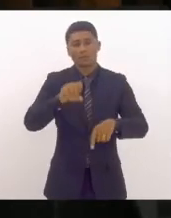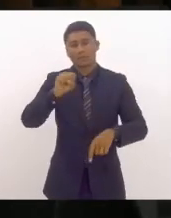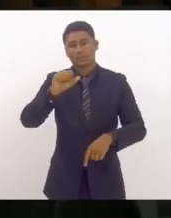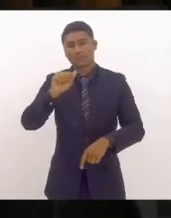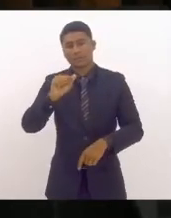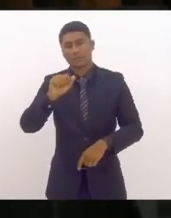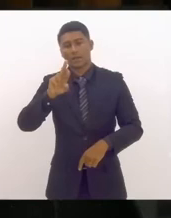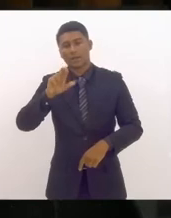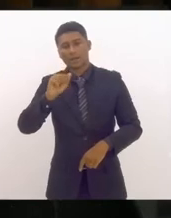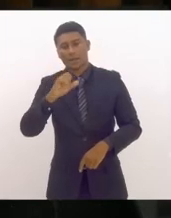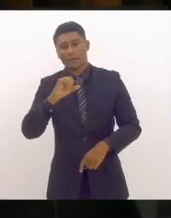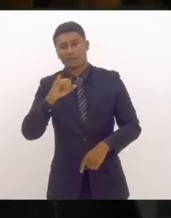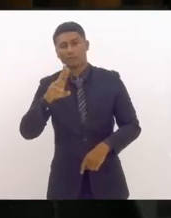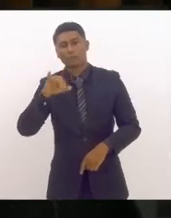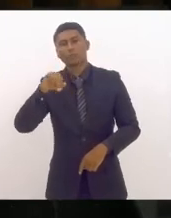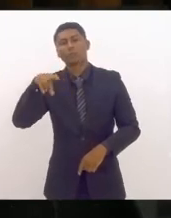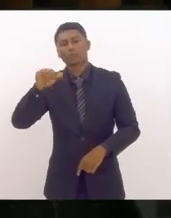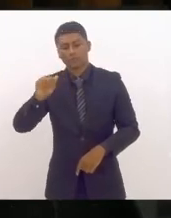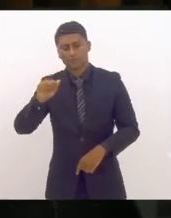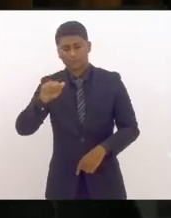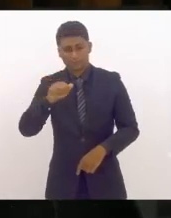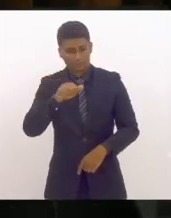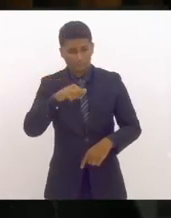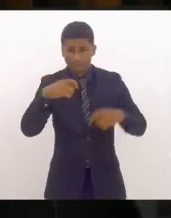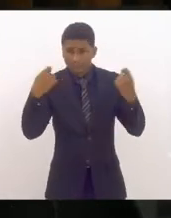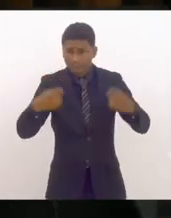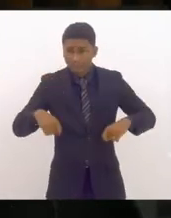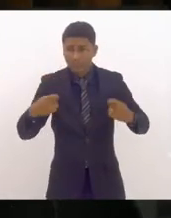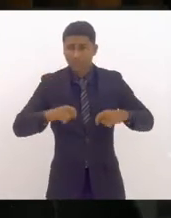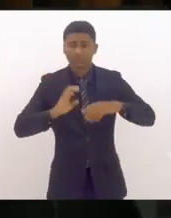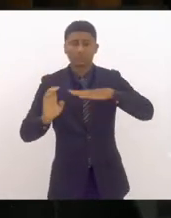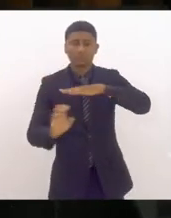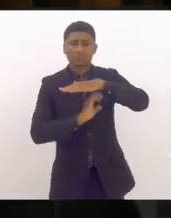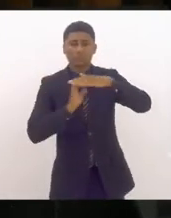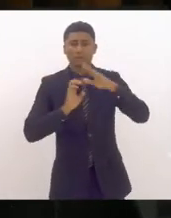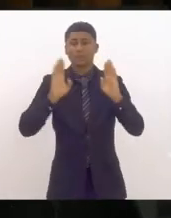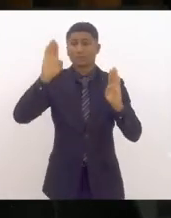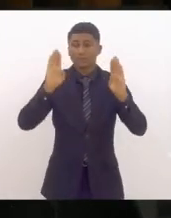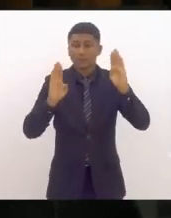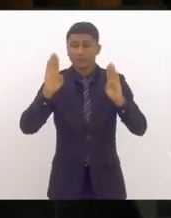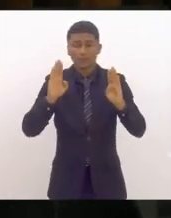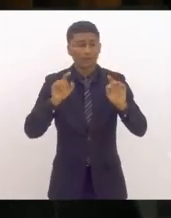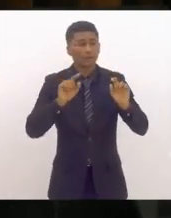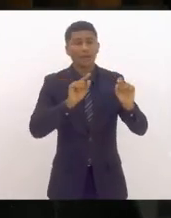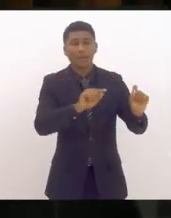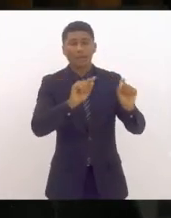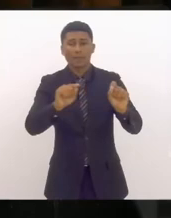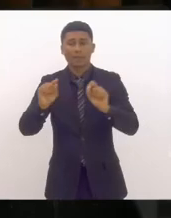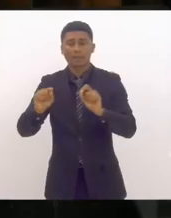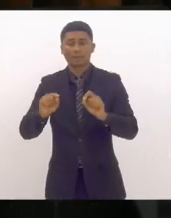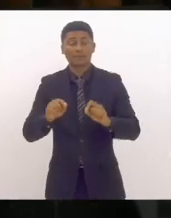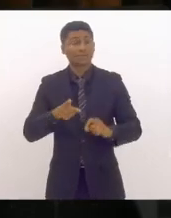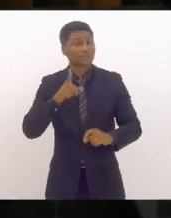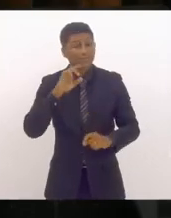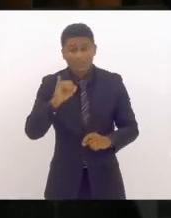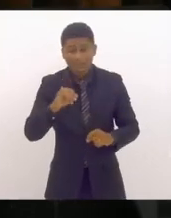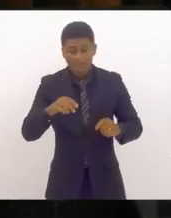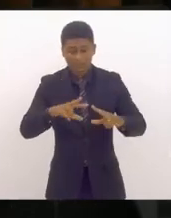na nossa Baixada Fluminense. Que se não fosse a intervenção da